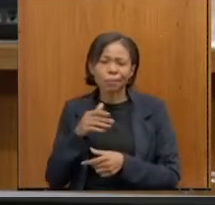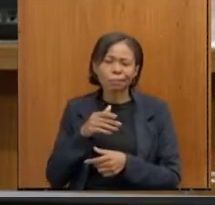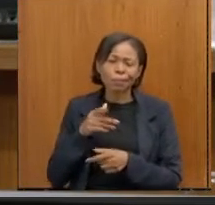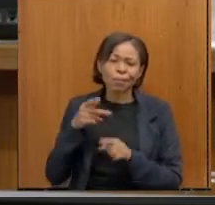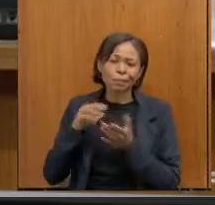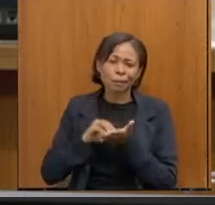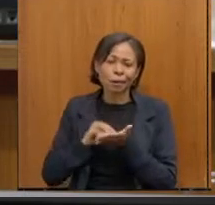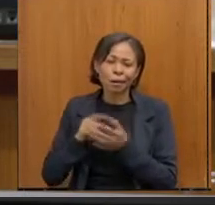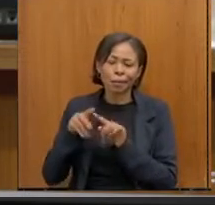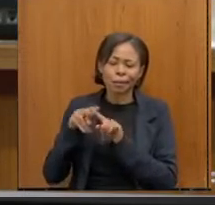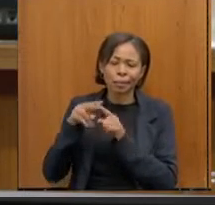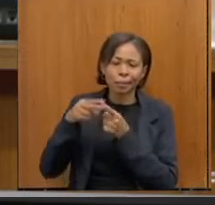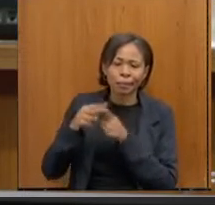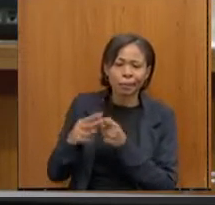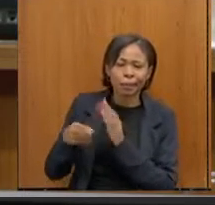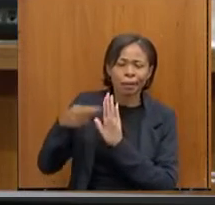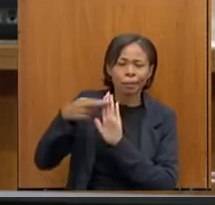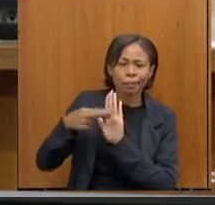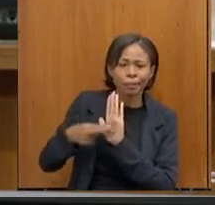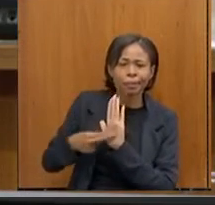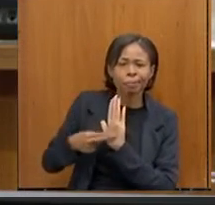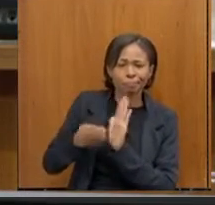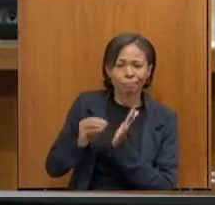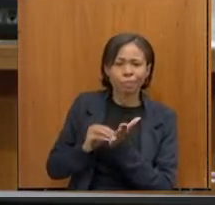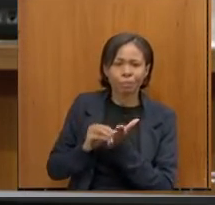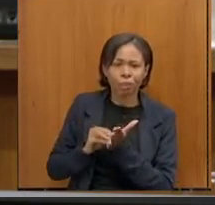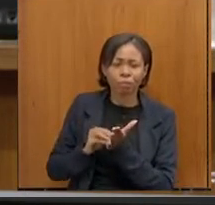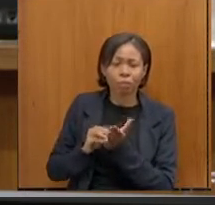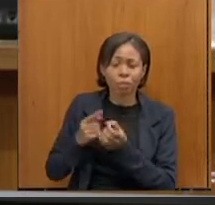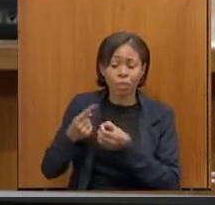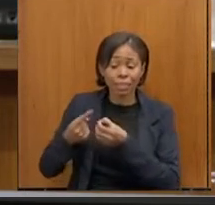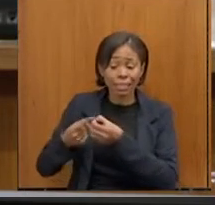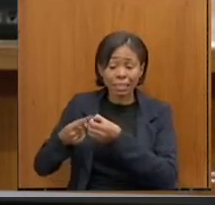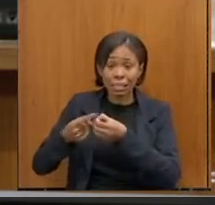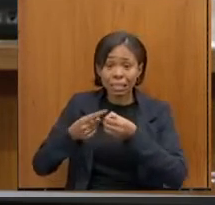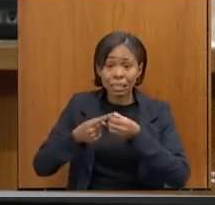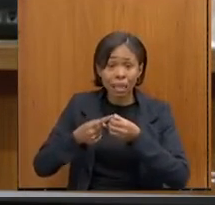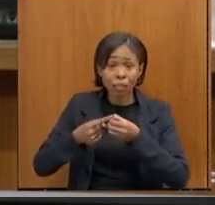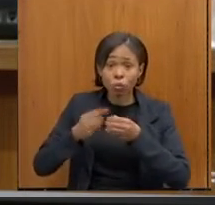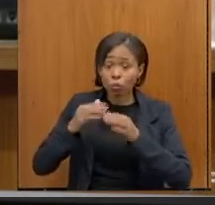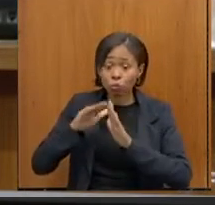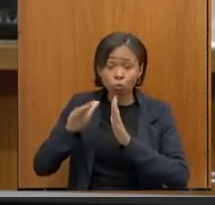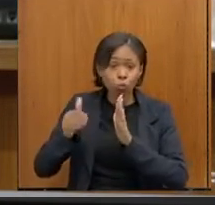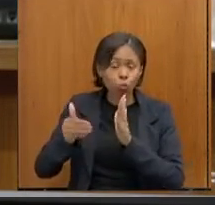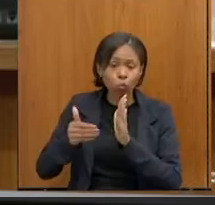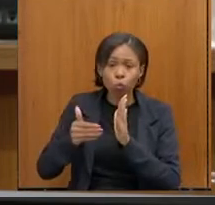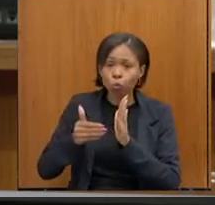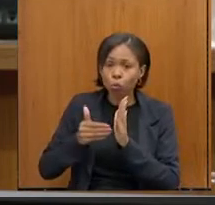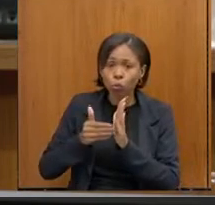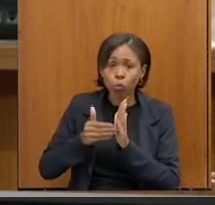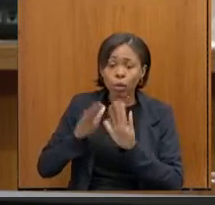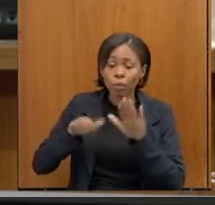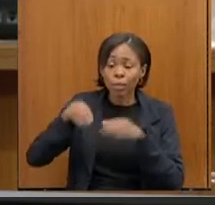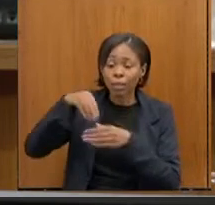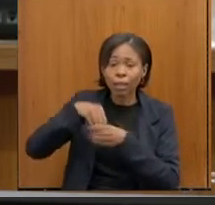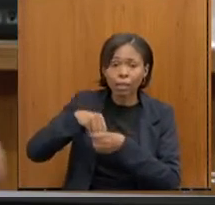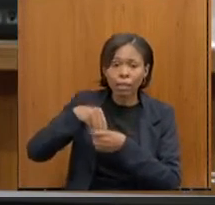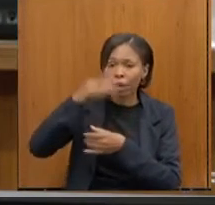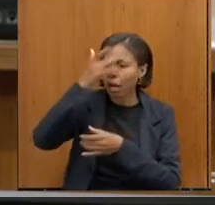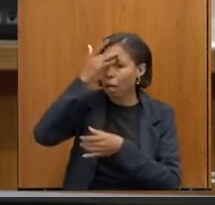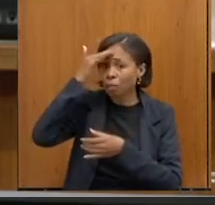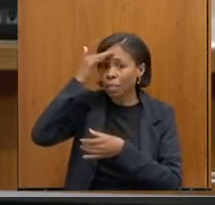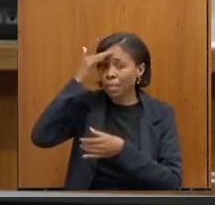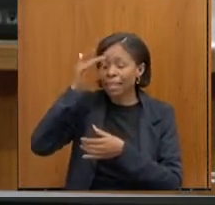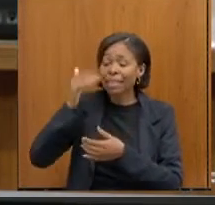às vezes de cidades inteiras inteiras em que ninguém naquele município tem seu título de regularização fundiária